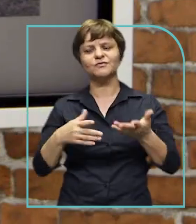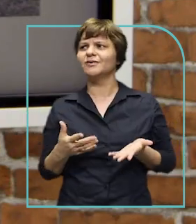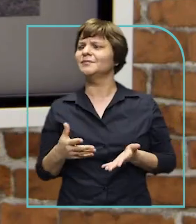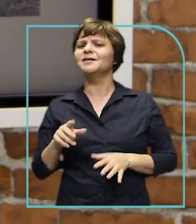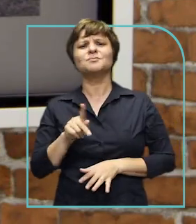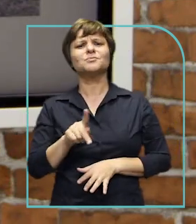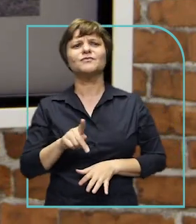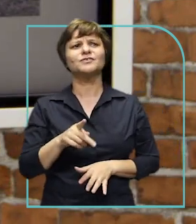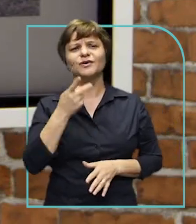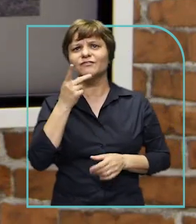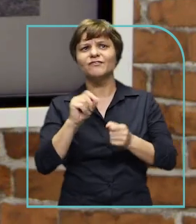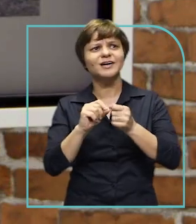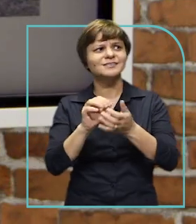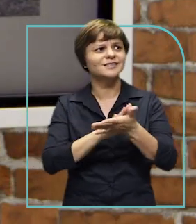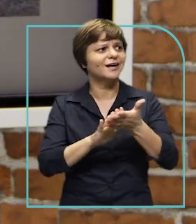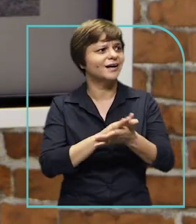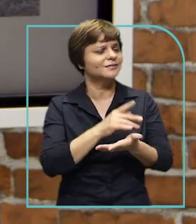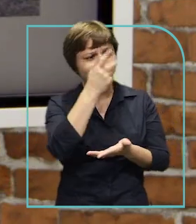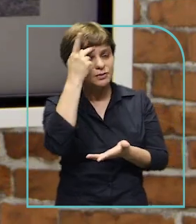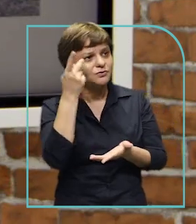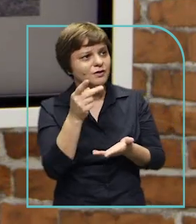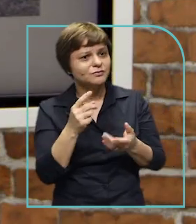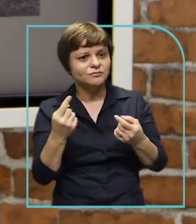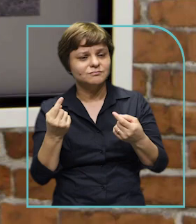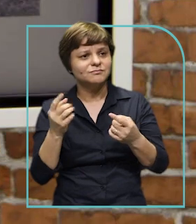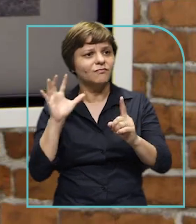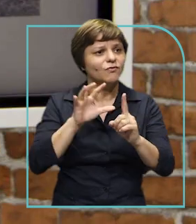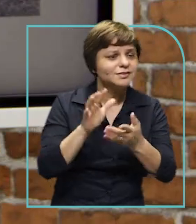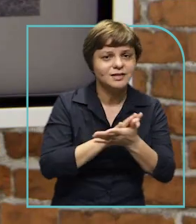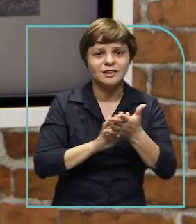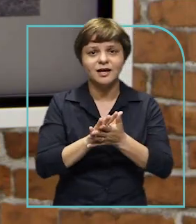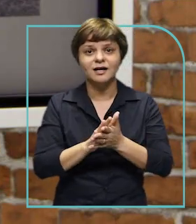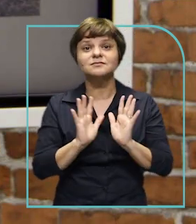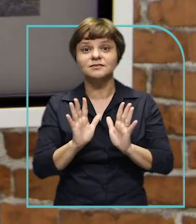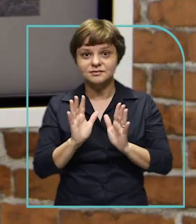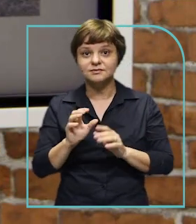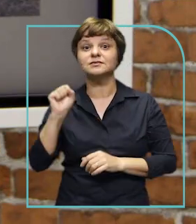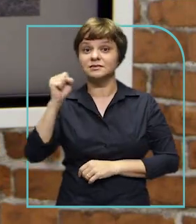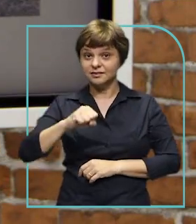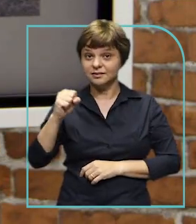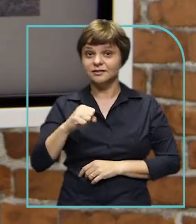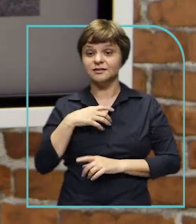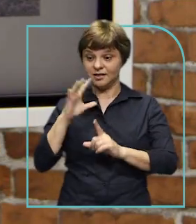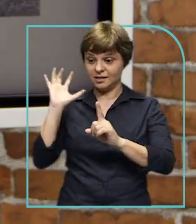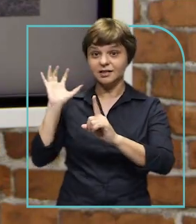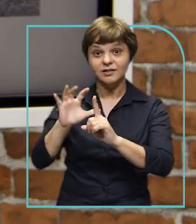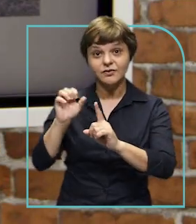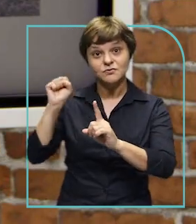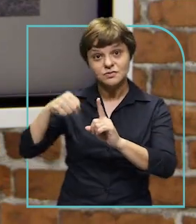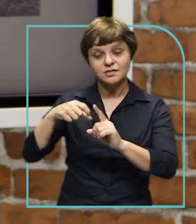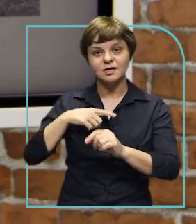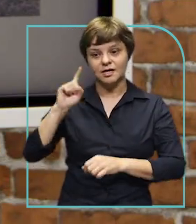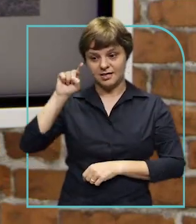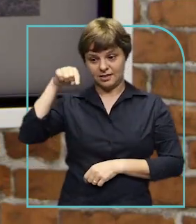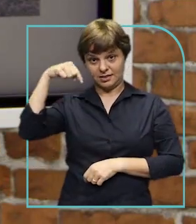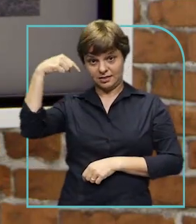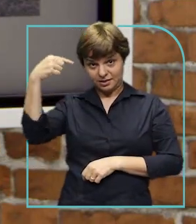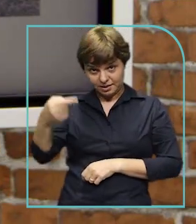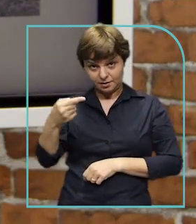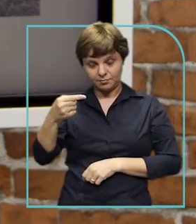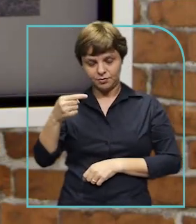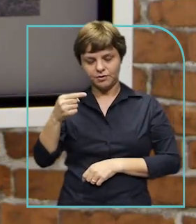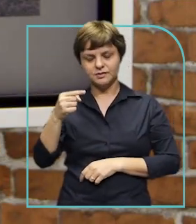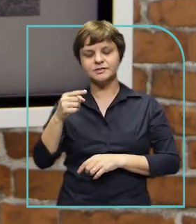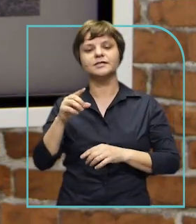Mas, professor, ninguém faz nada, ninguém interferiu. Depois da guerra do